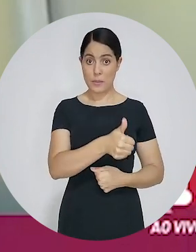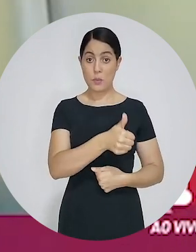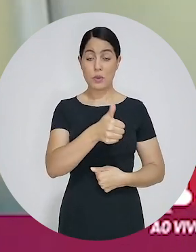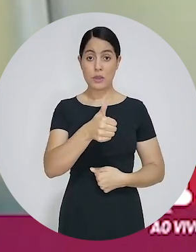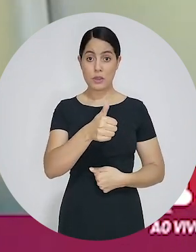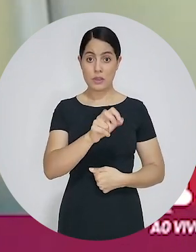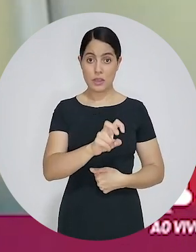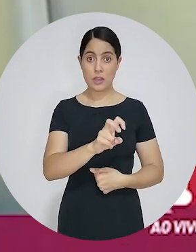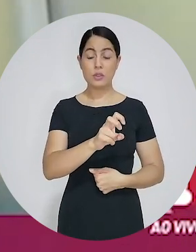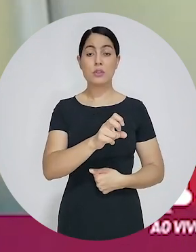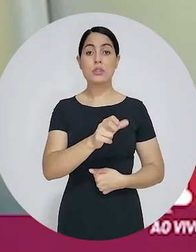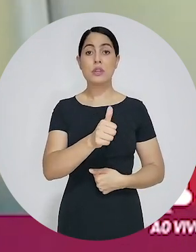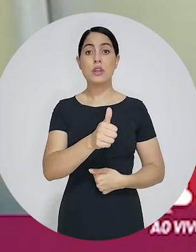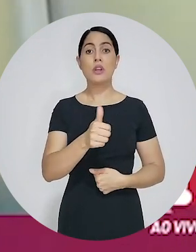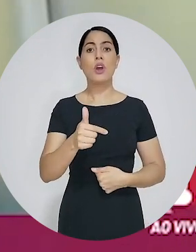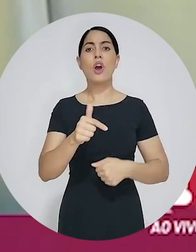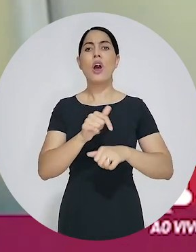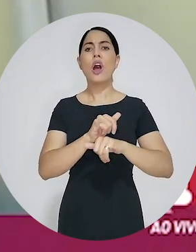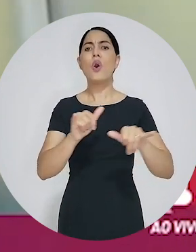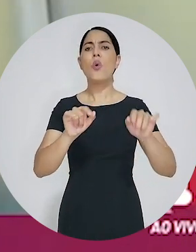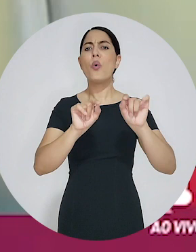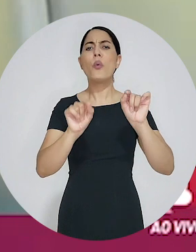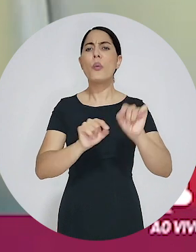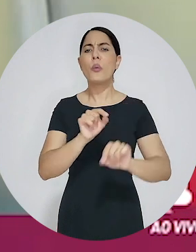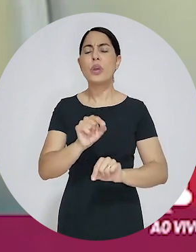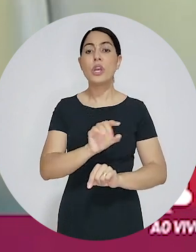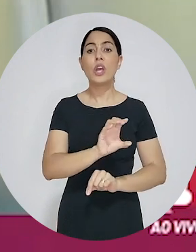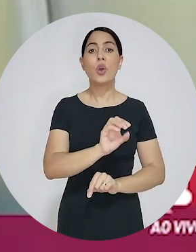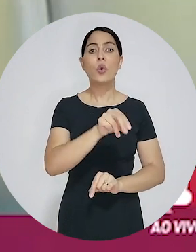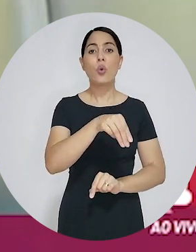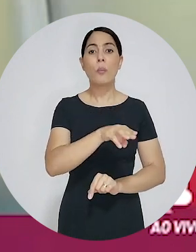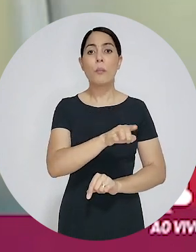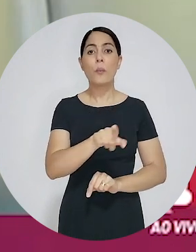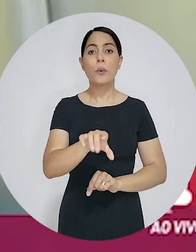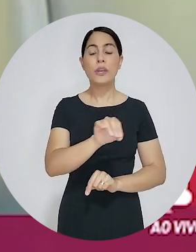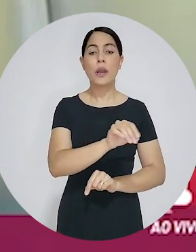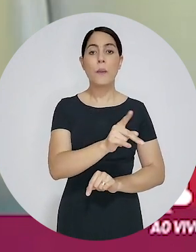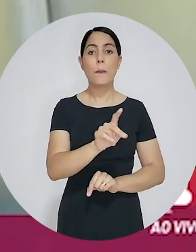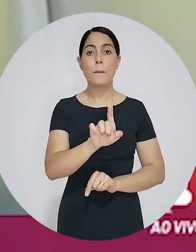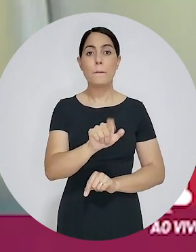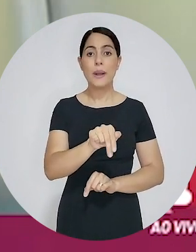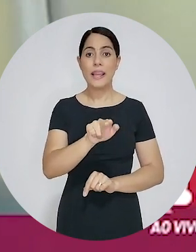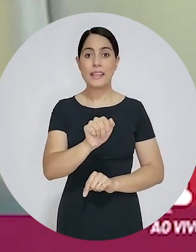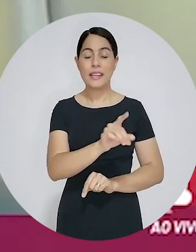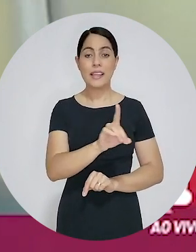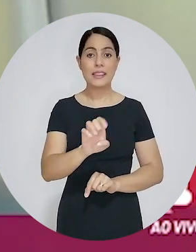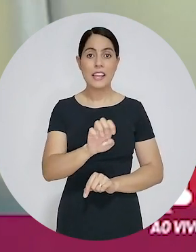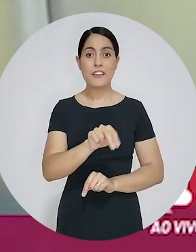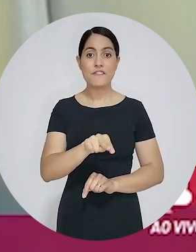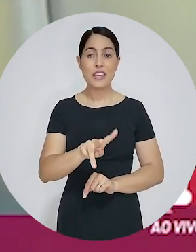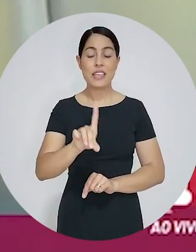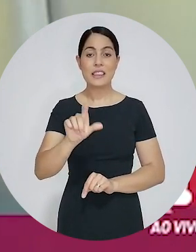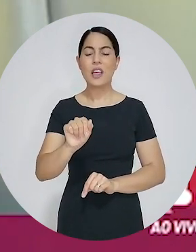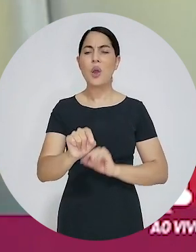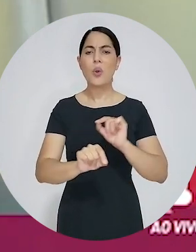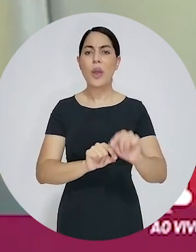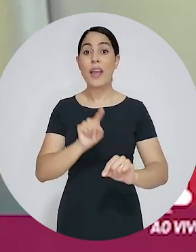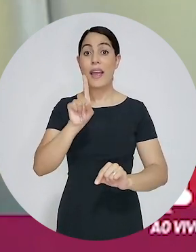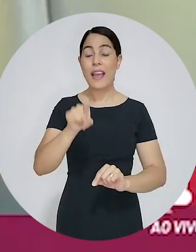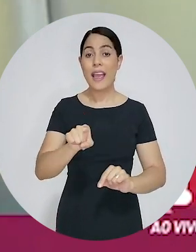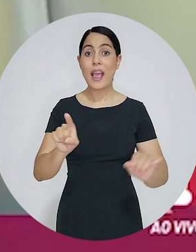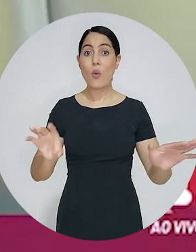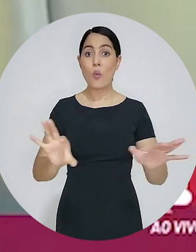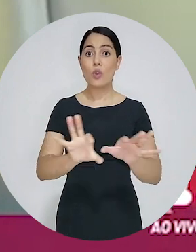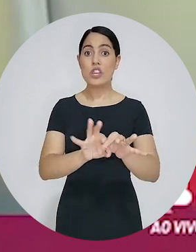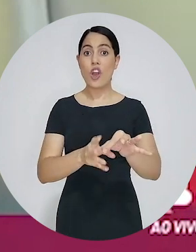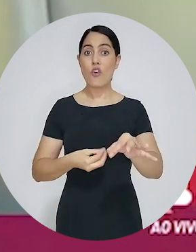artigo 1511 do Código Civil chama comunhão plena de vida. Essa expressão comunhão plena de vida é uma expressão que